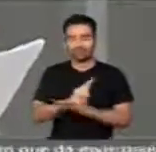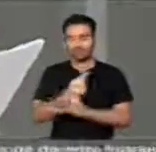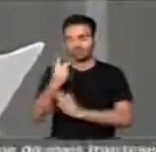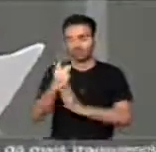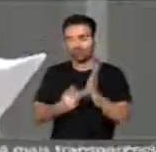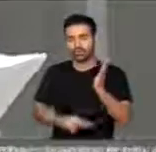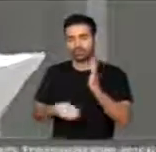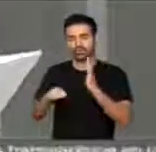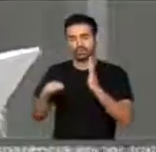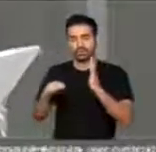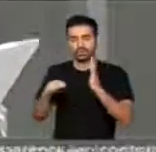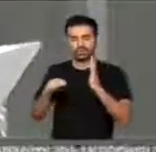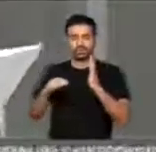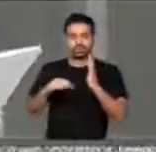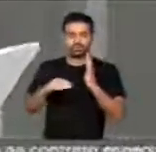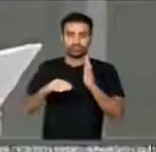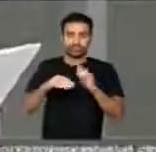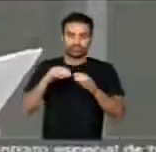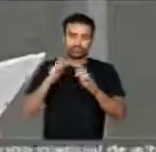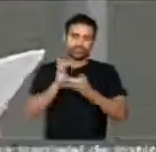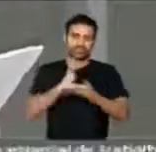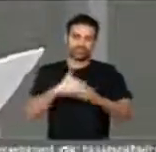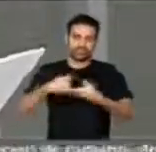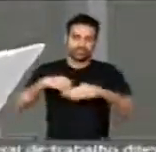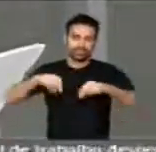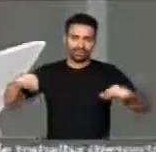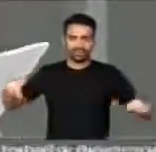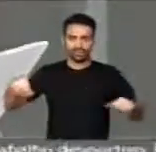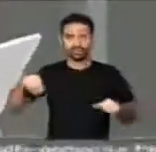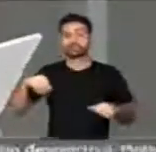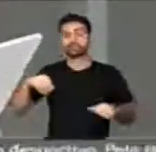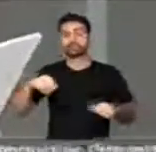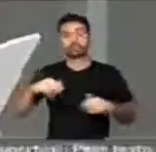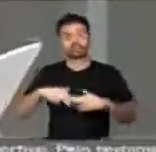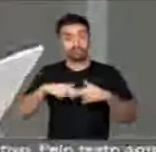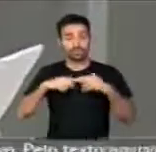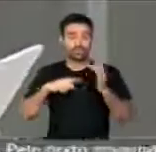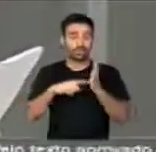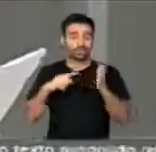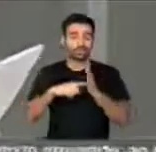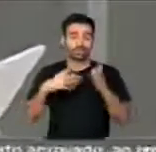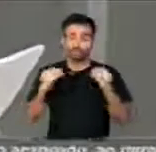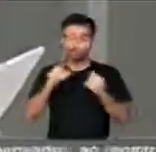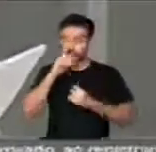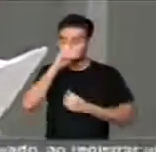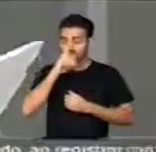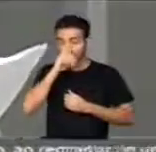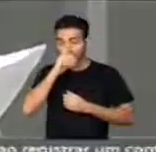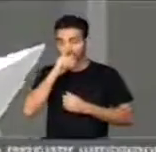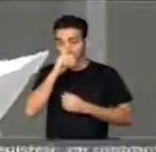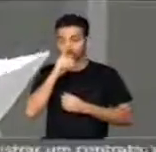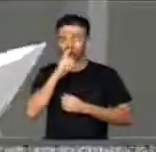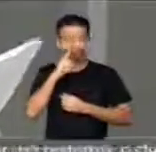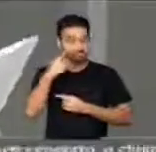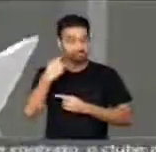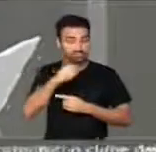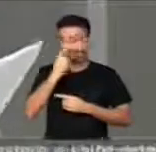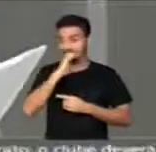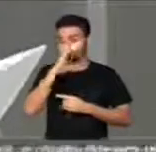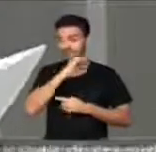agrária. As denúncias, todas elas, são graves e devem gerar as consequências devidas na identificação